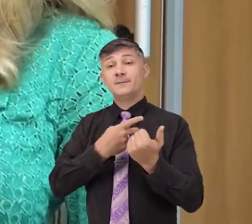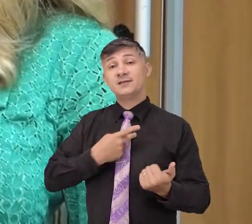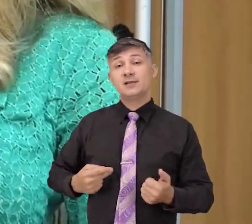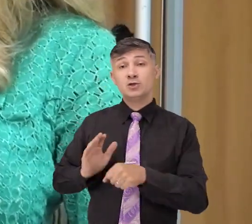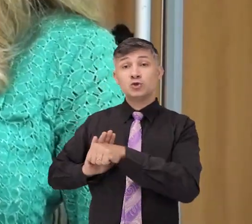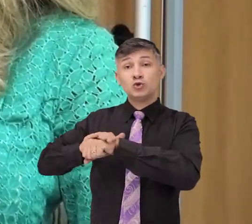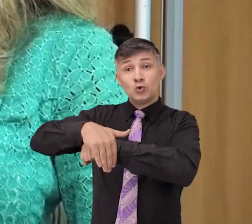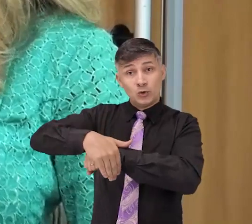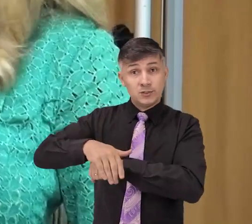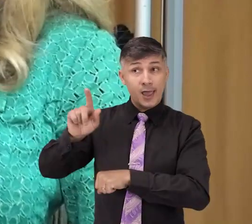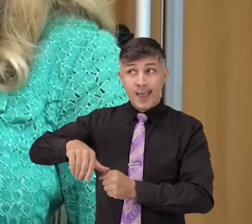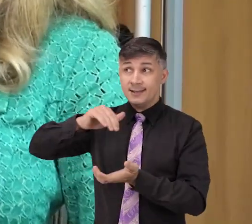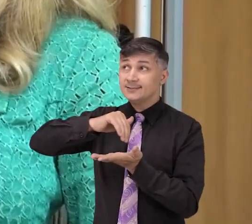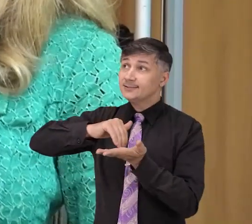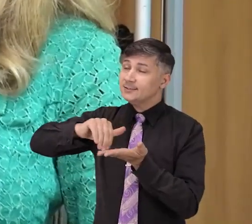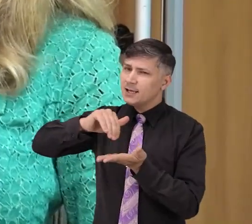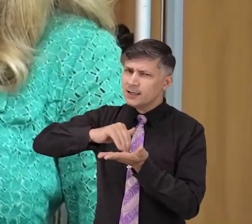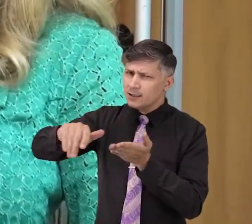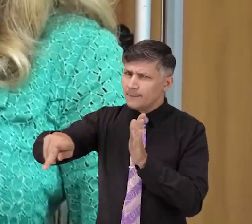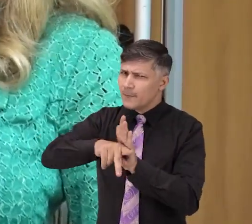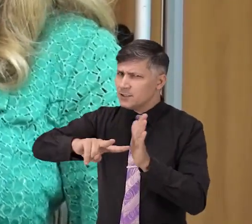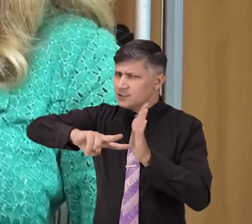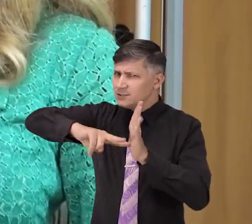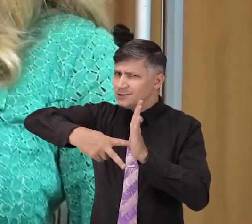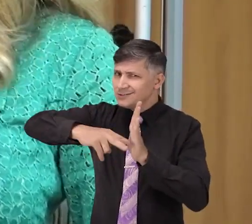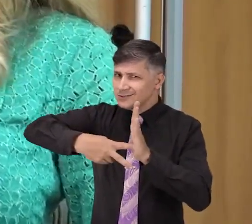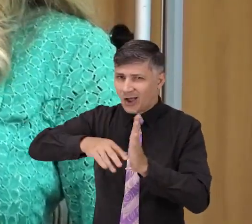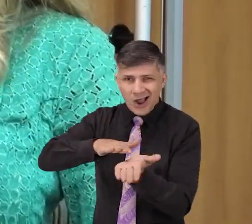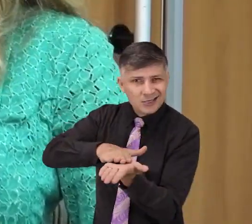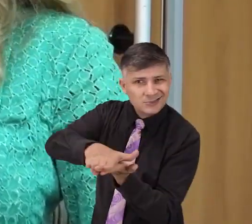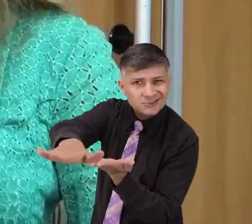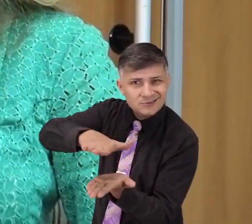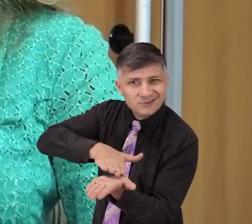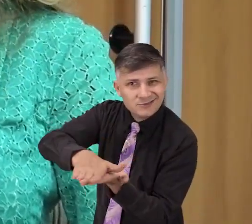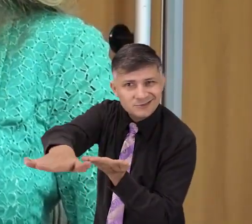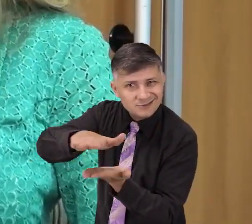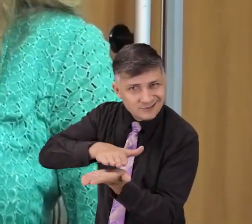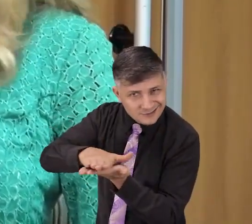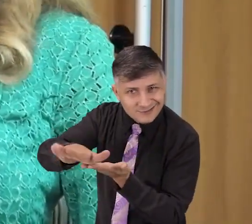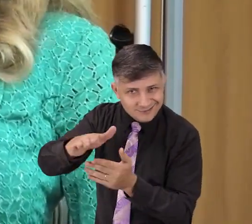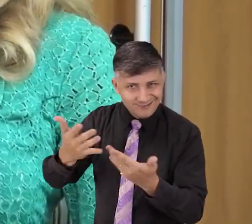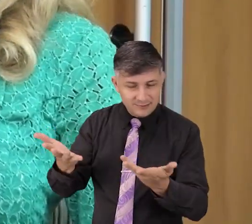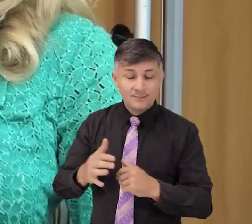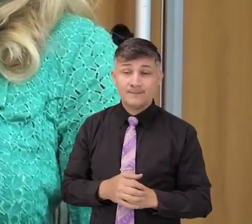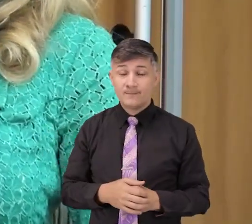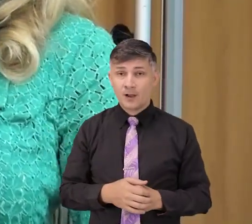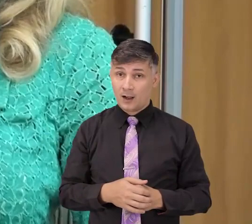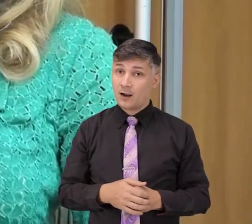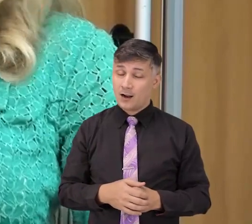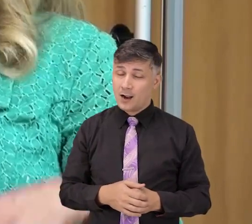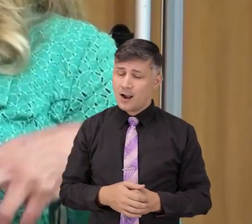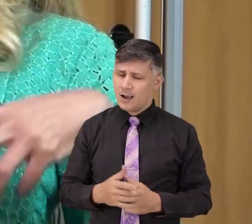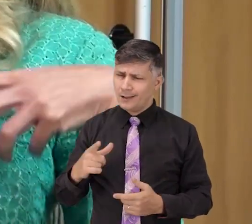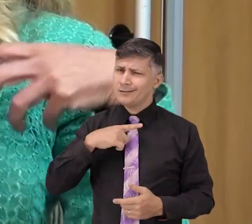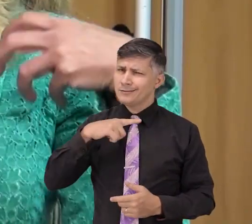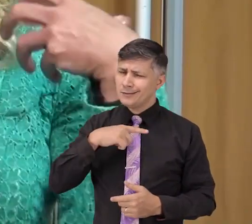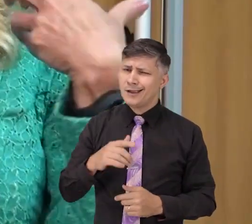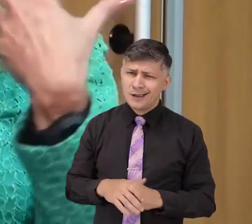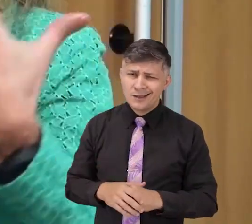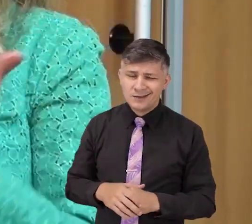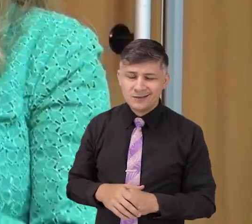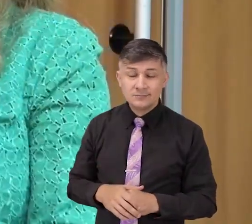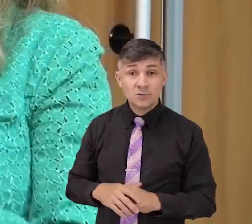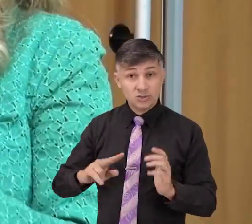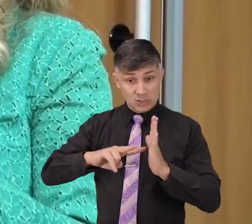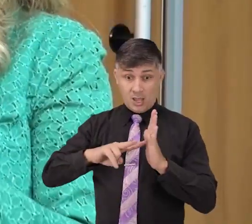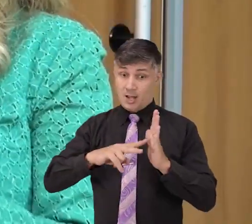o vice-presidente Noite era o secretário do Sindicato dos Gráficos. Uhum. E o Sindicato dos Gráficos, aí tomei